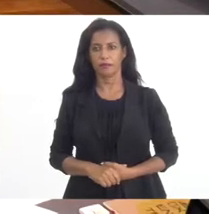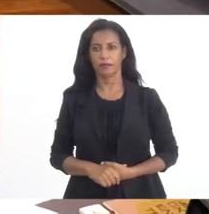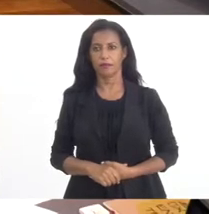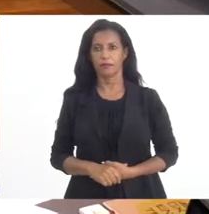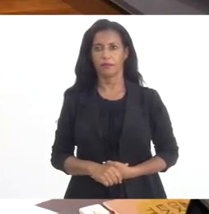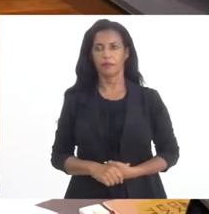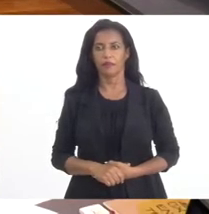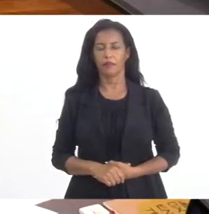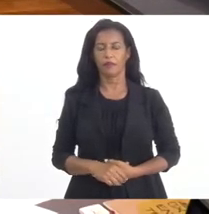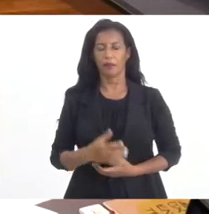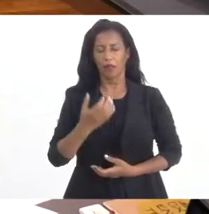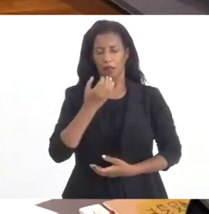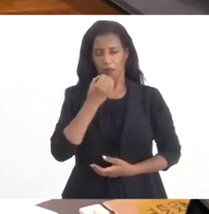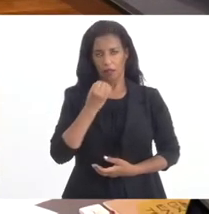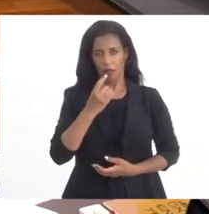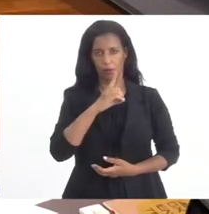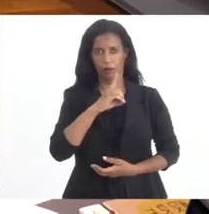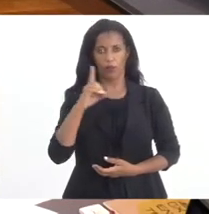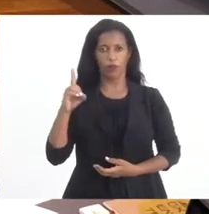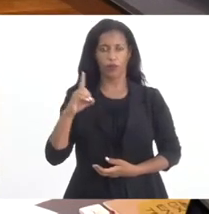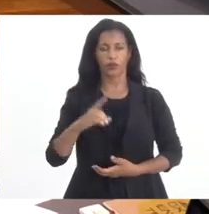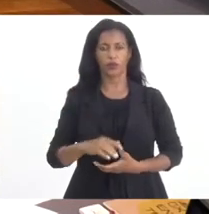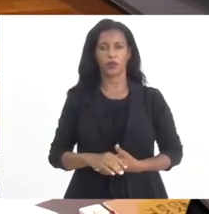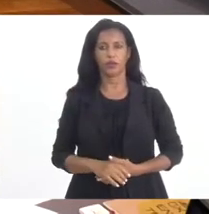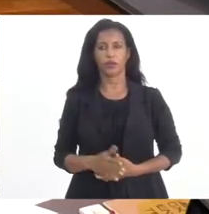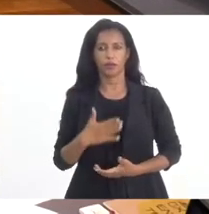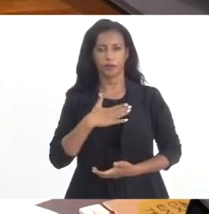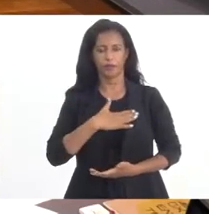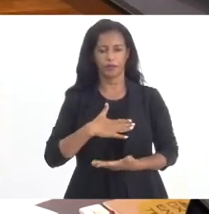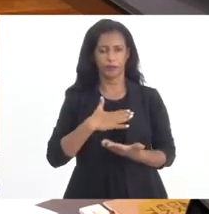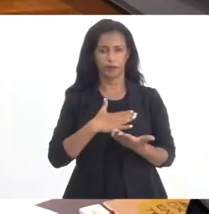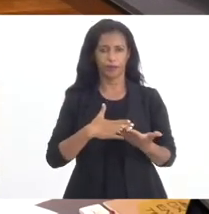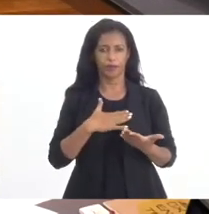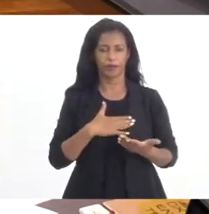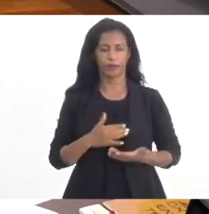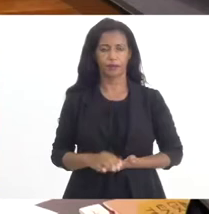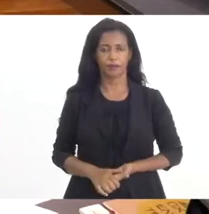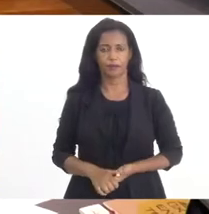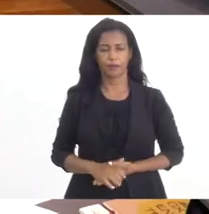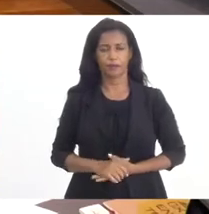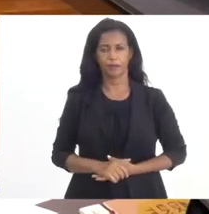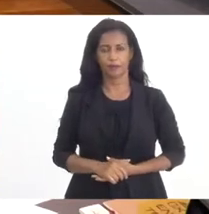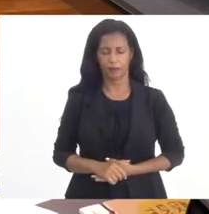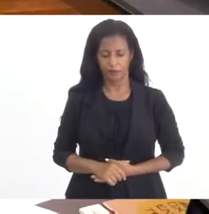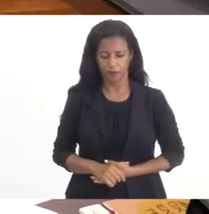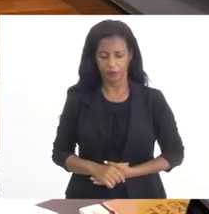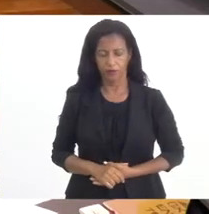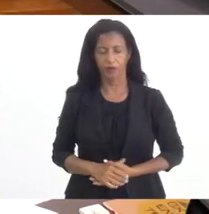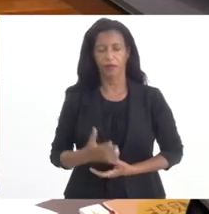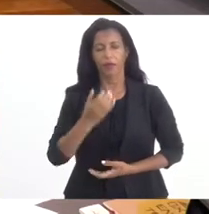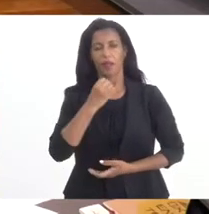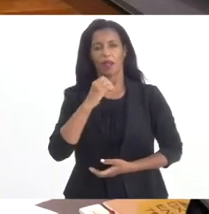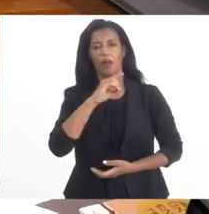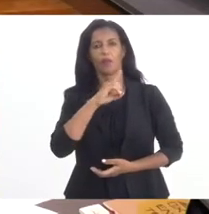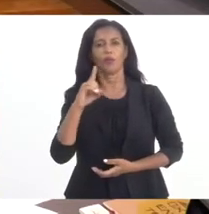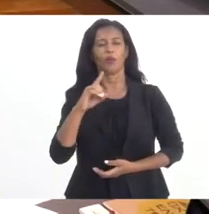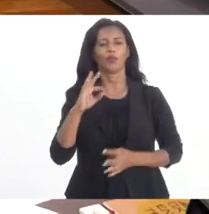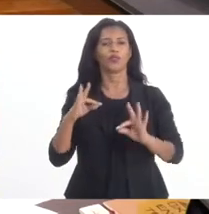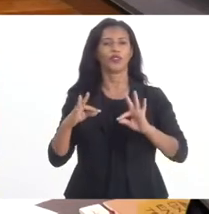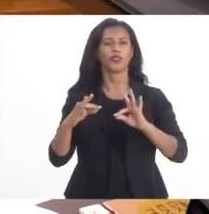Opa. Bom dia. Bom dia, Alex. Bem-vindo. Bom dia. Bom dia. Muito obrigado. Bom dia a todos, na pessoa